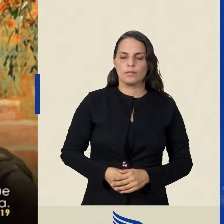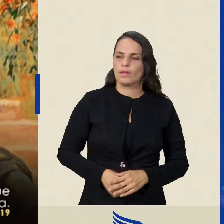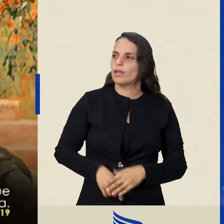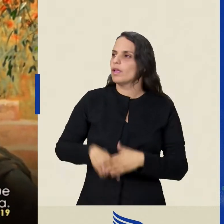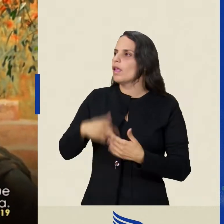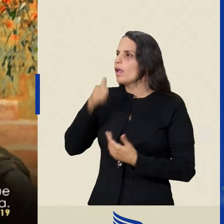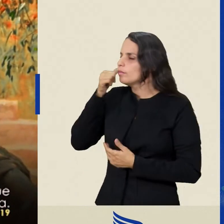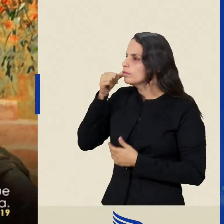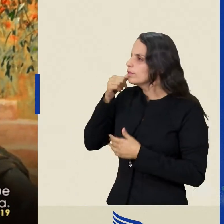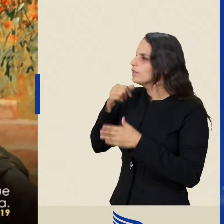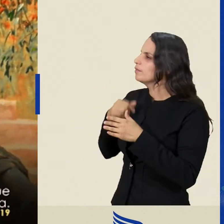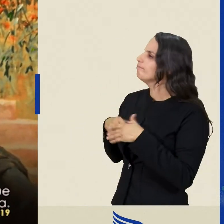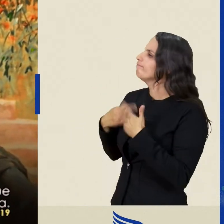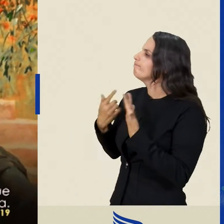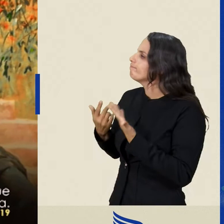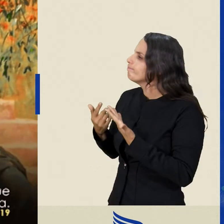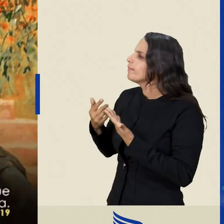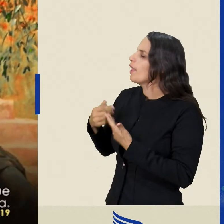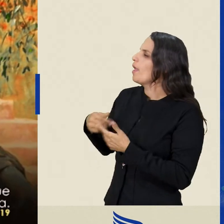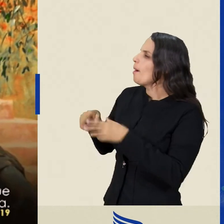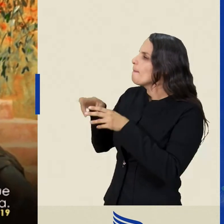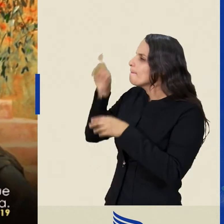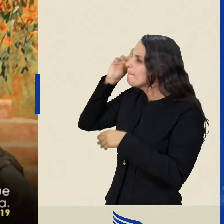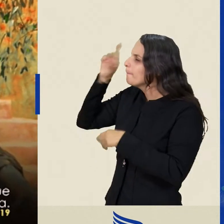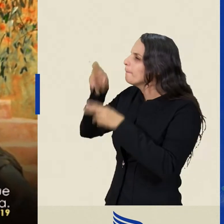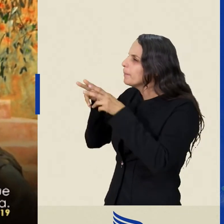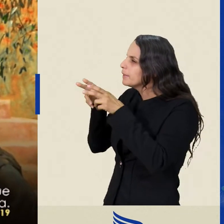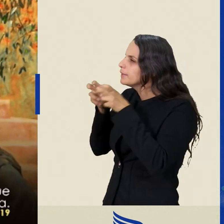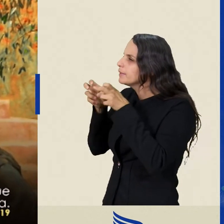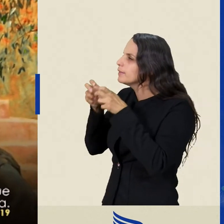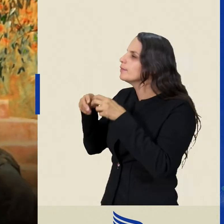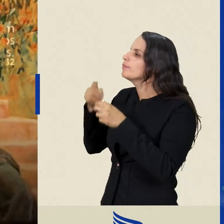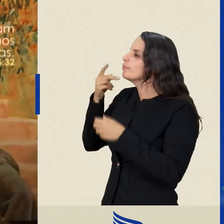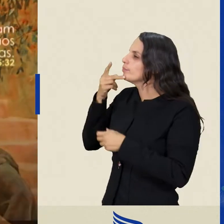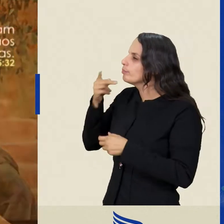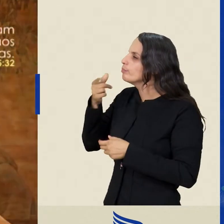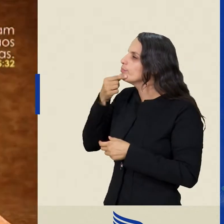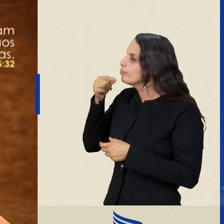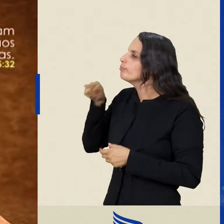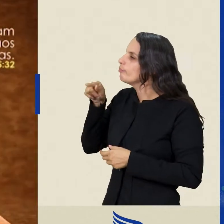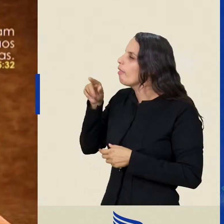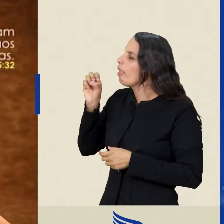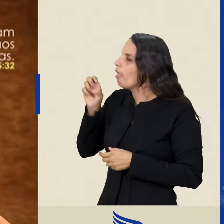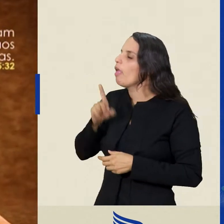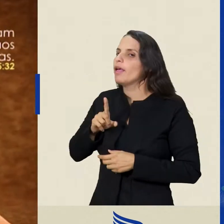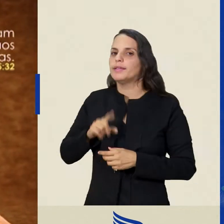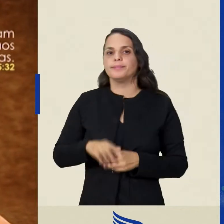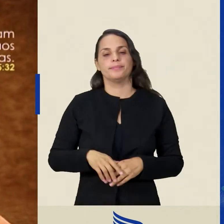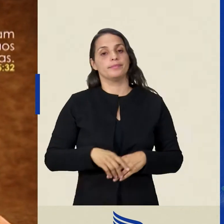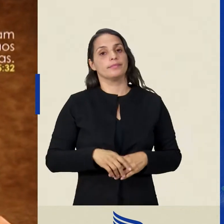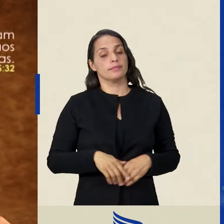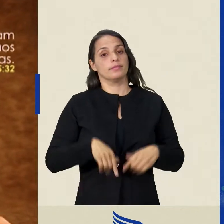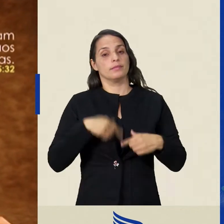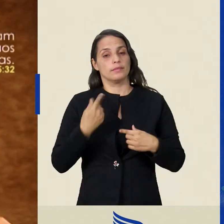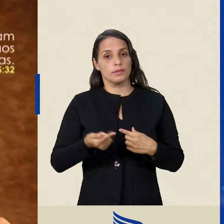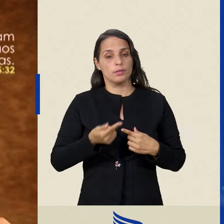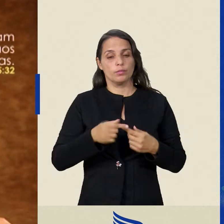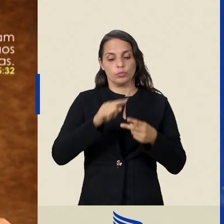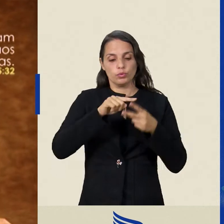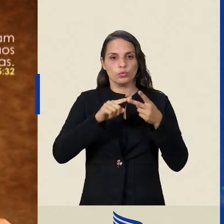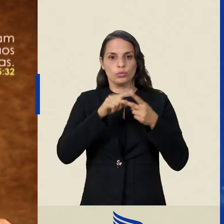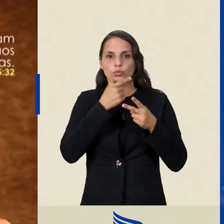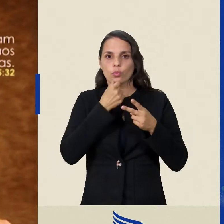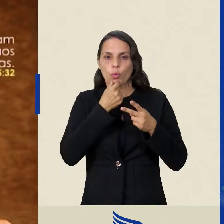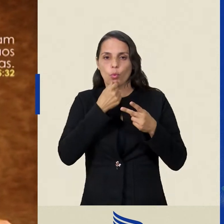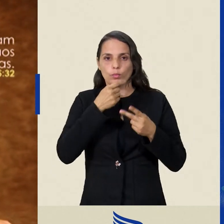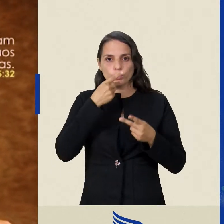Senhor, vejo que és profeta. João 4, 19. Depois, Judas e Silas, que também